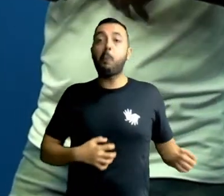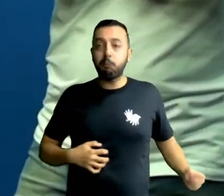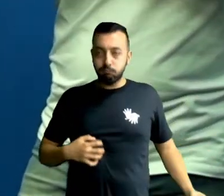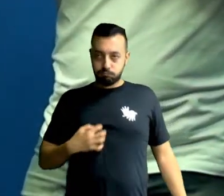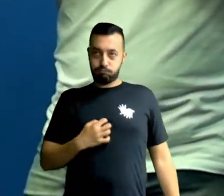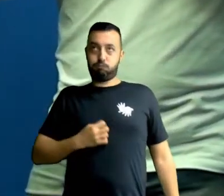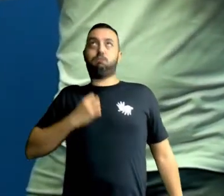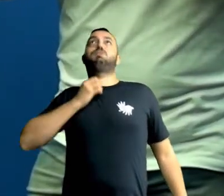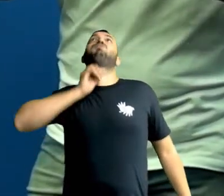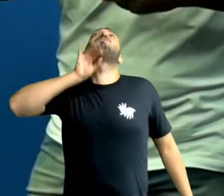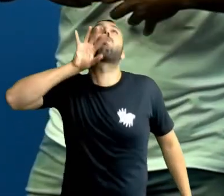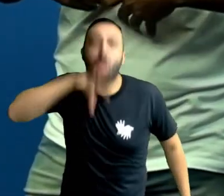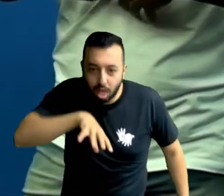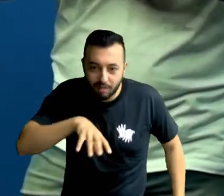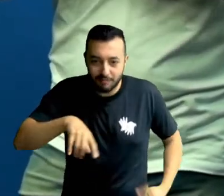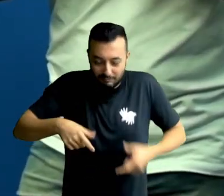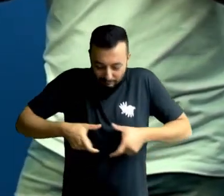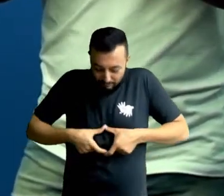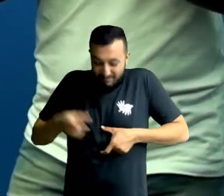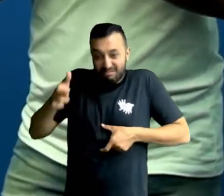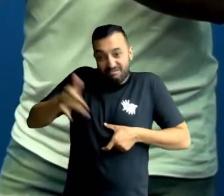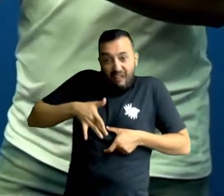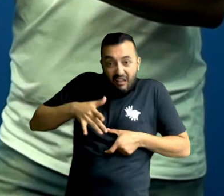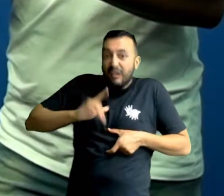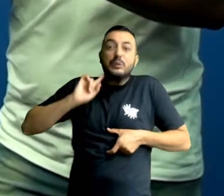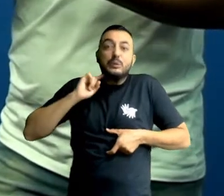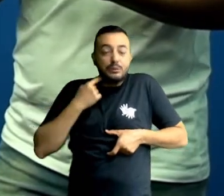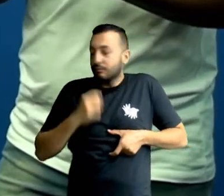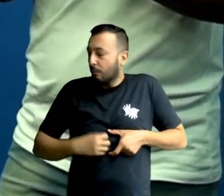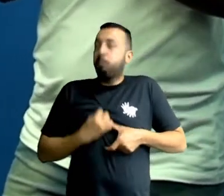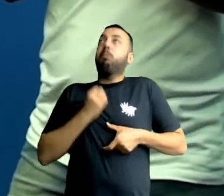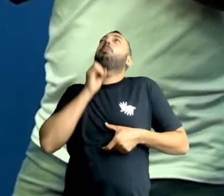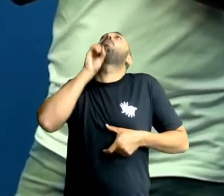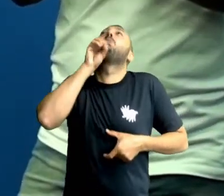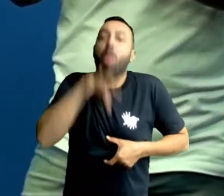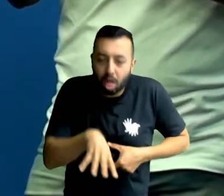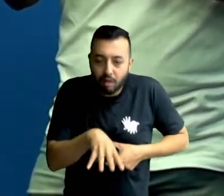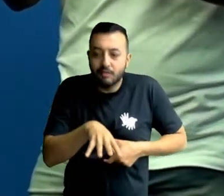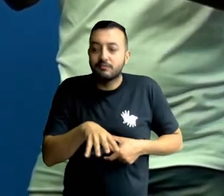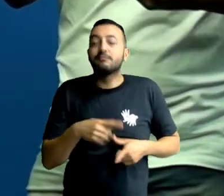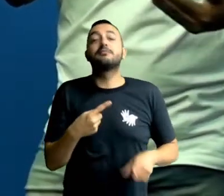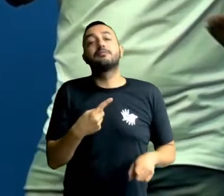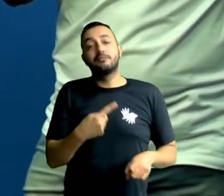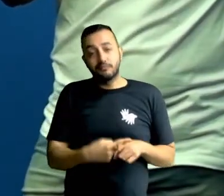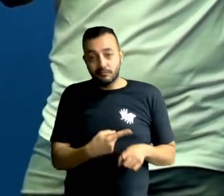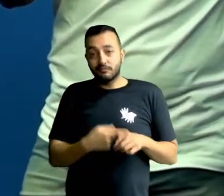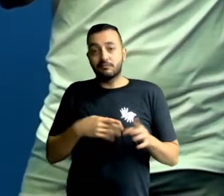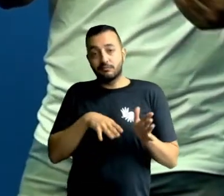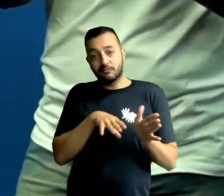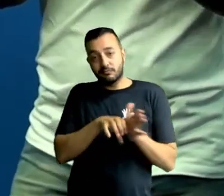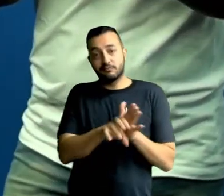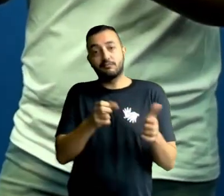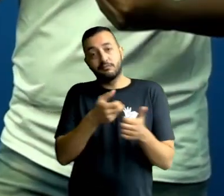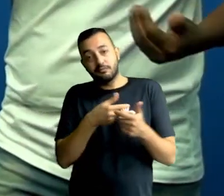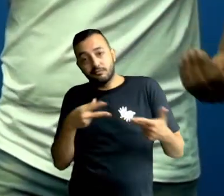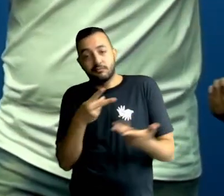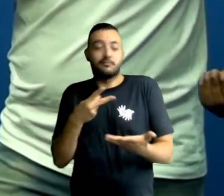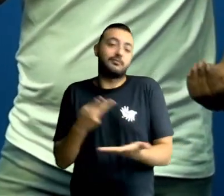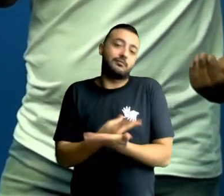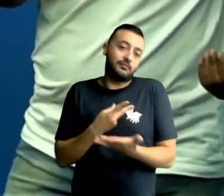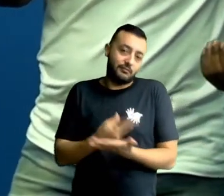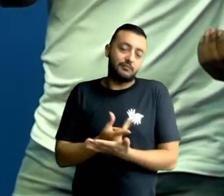tirar aquele mal que está dentro do seu estômago, eliminar aquilo logo. A diarreia também para eliminar todas aquelas bactérias e toxinas que